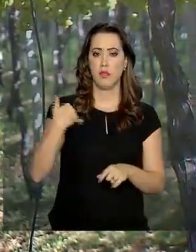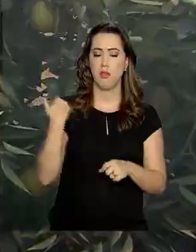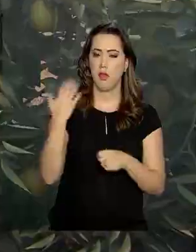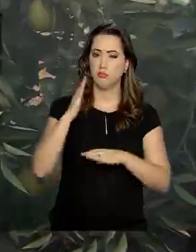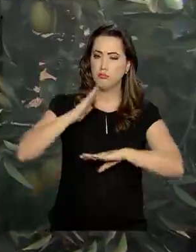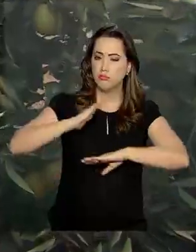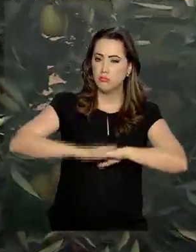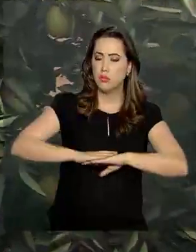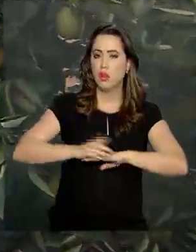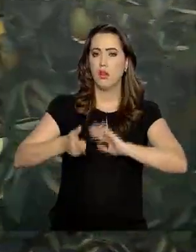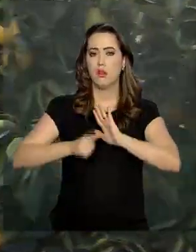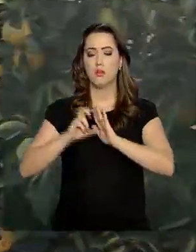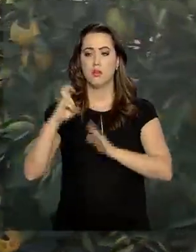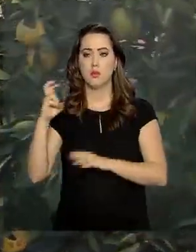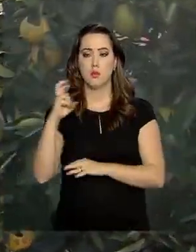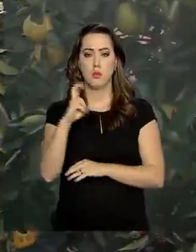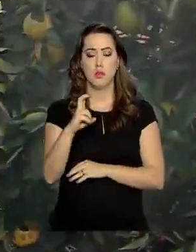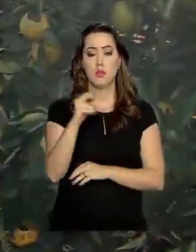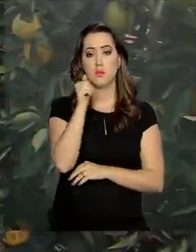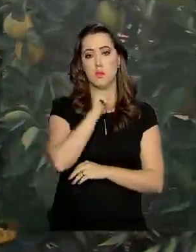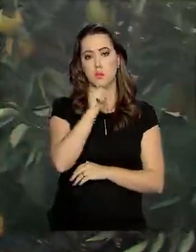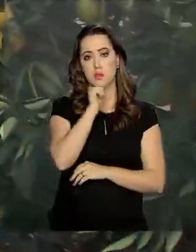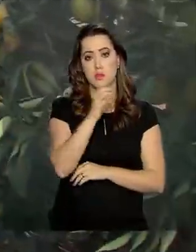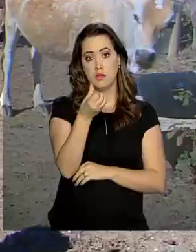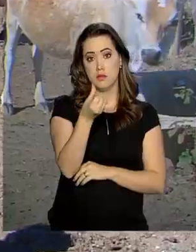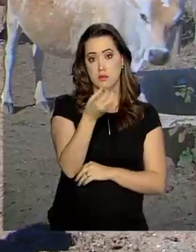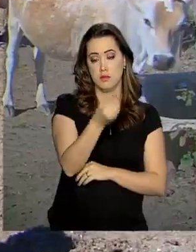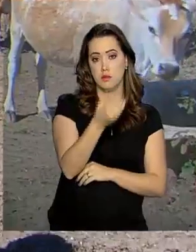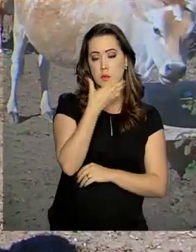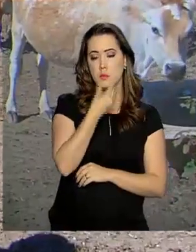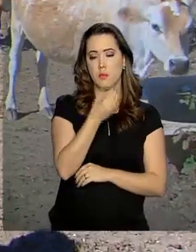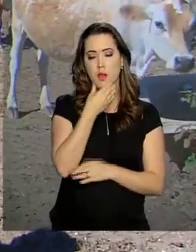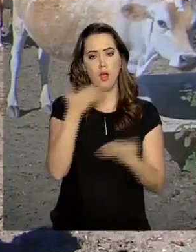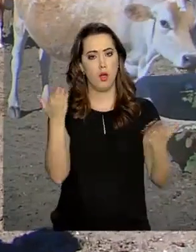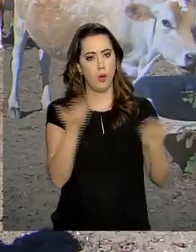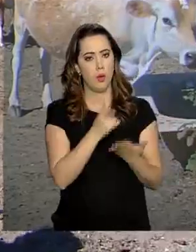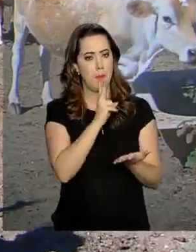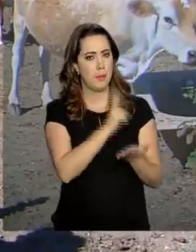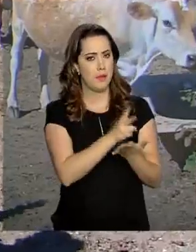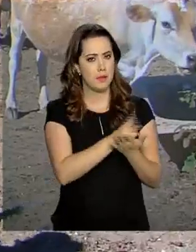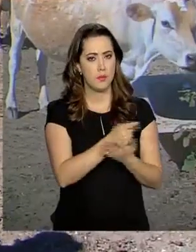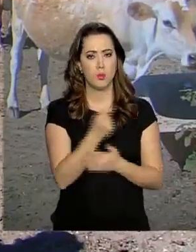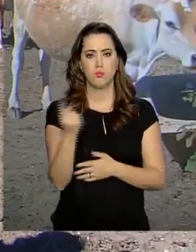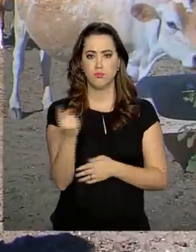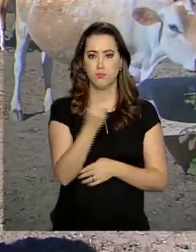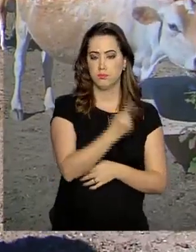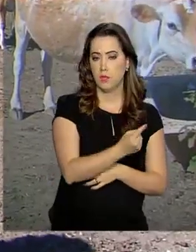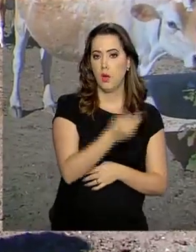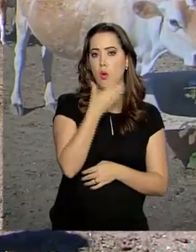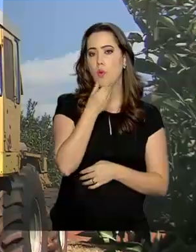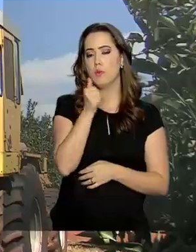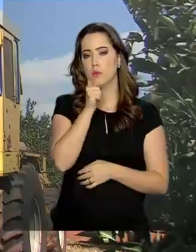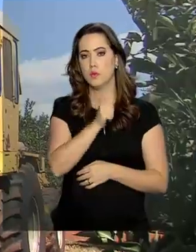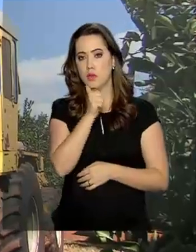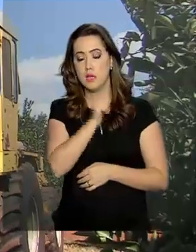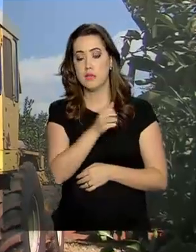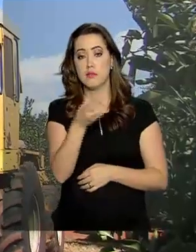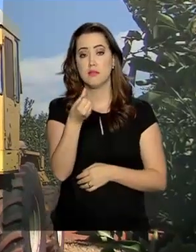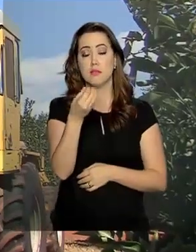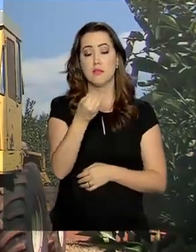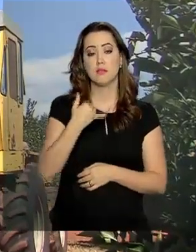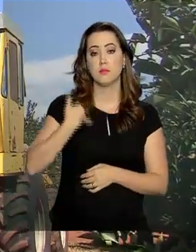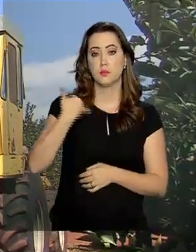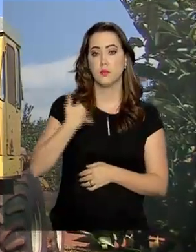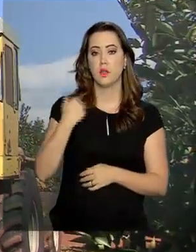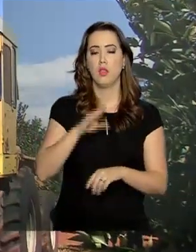era de 55 para mulheres e 60 para homens, passa a ser a mesma para os dois, 60 anos. E o